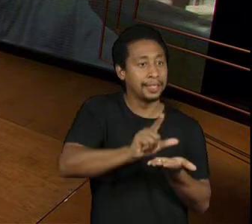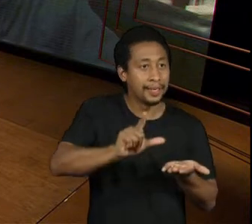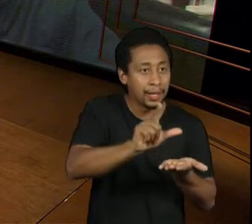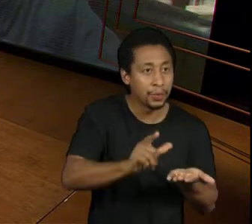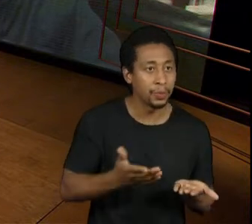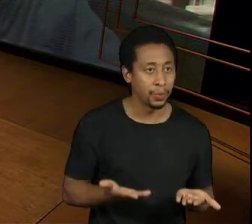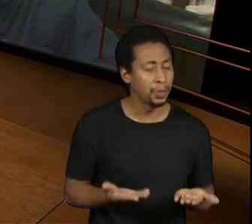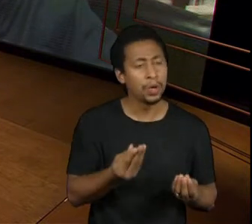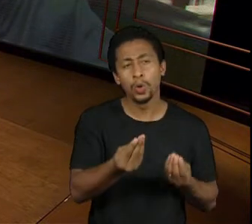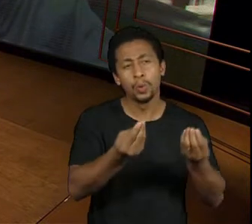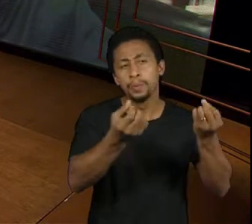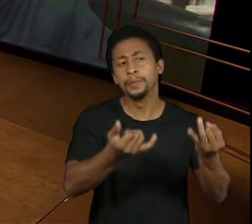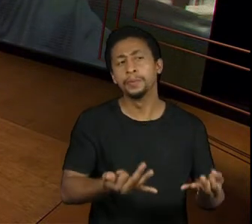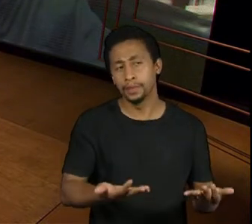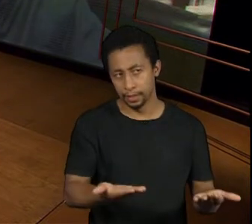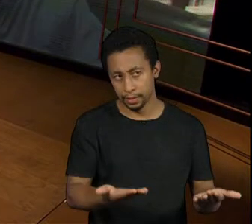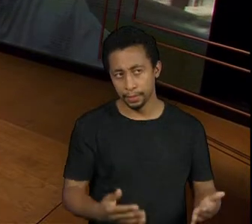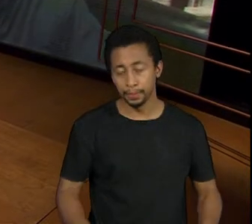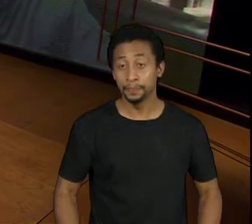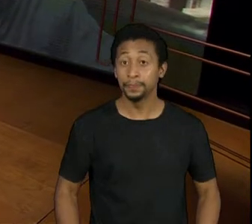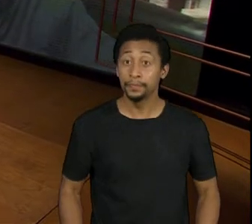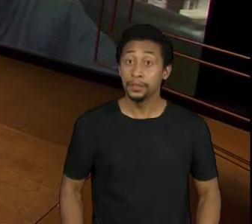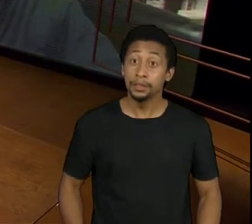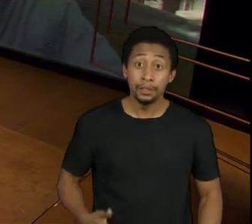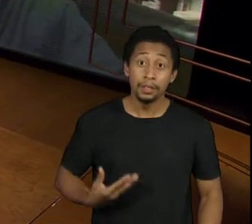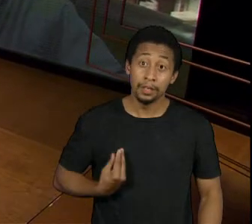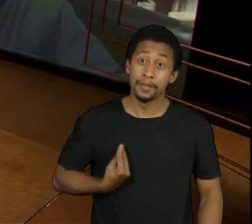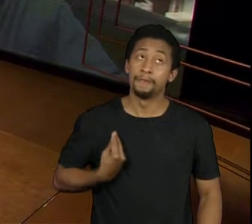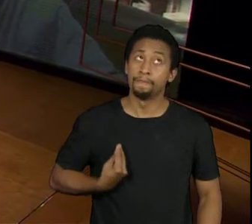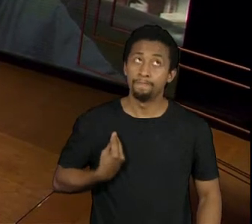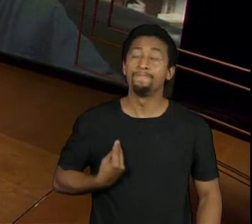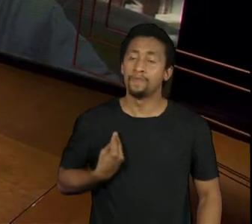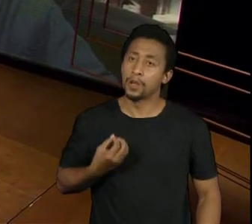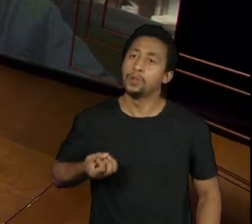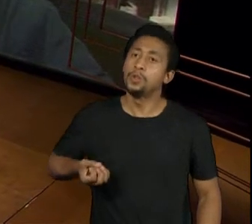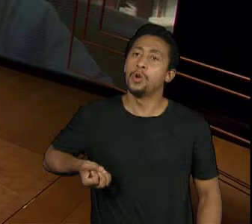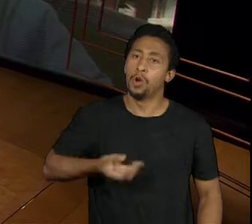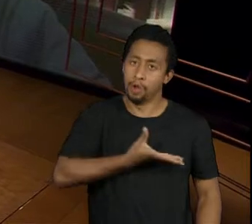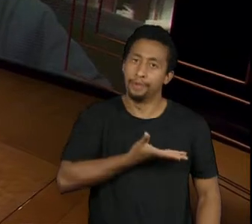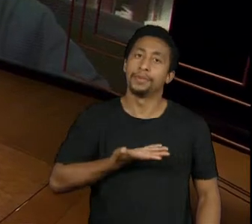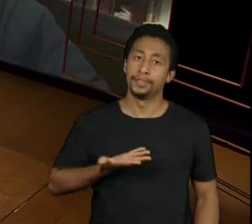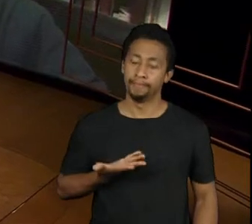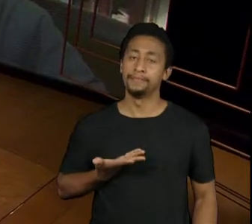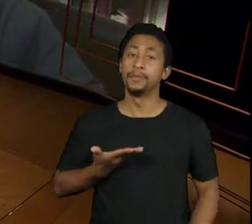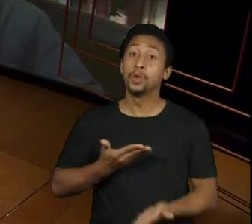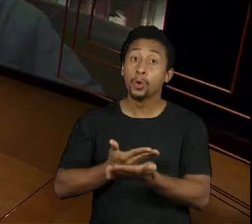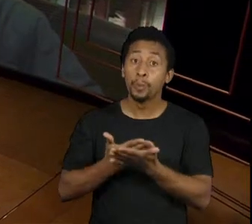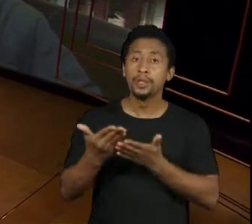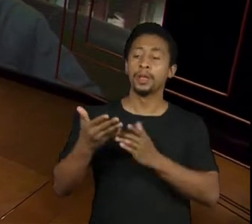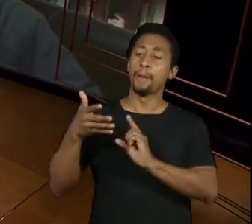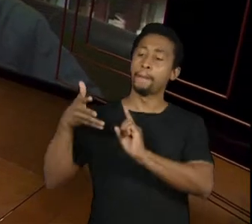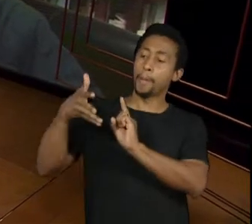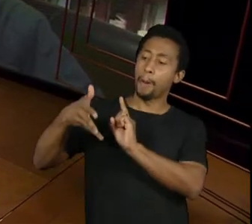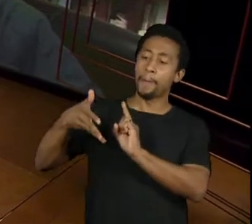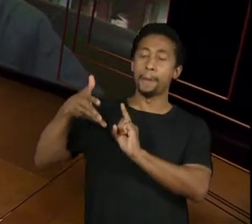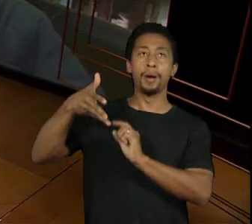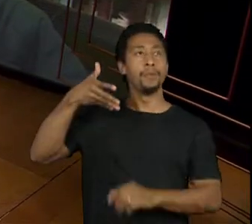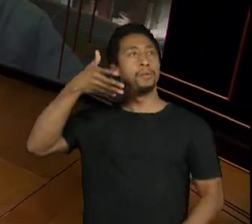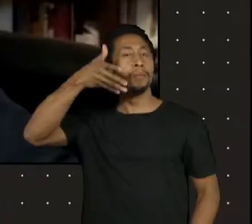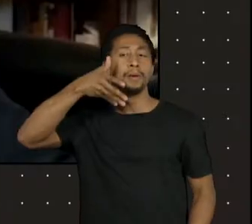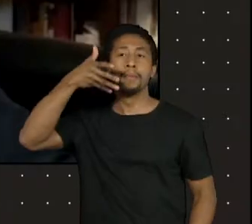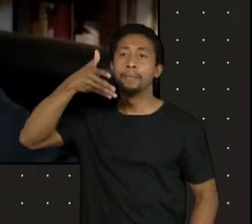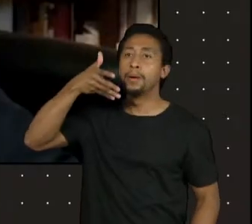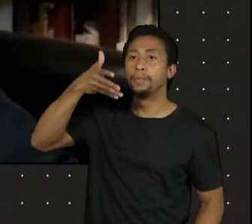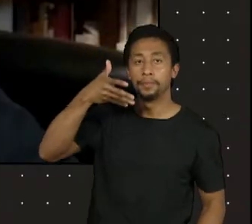Olha, é uma vida nova, realmente, claro, totalmente coletiva, né? Onde você tem